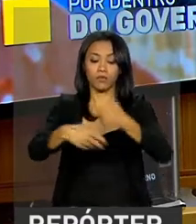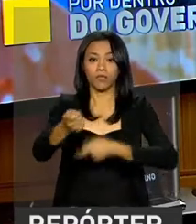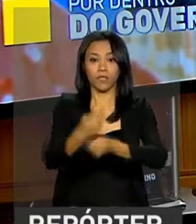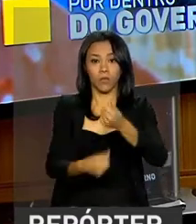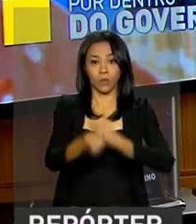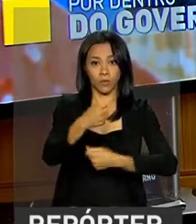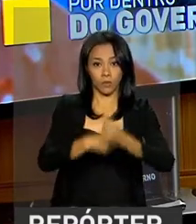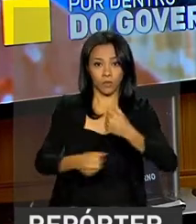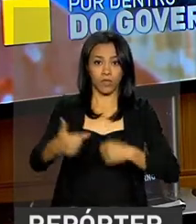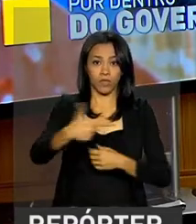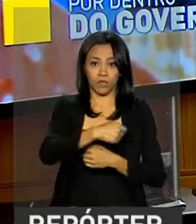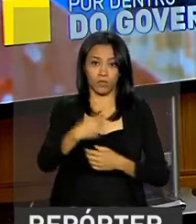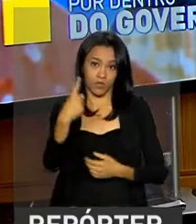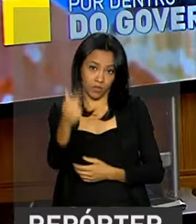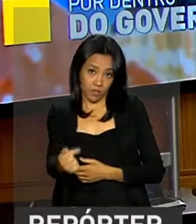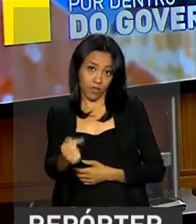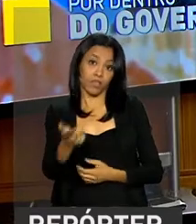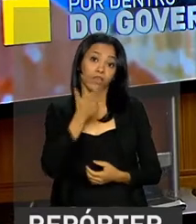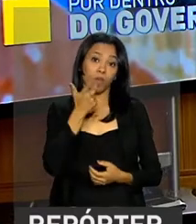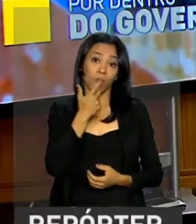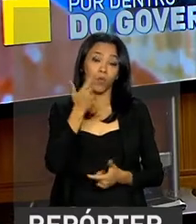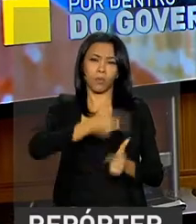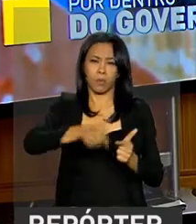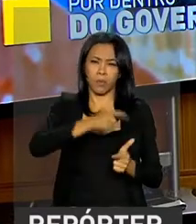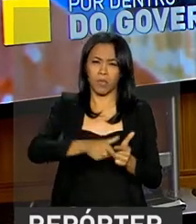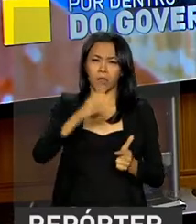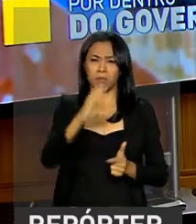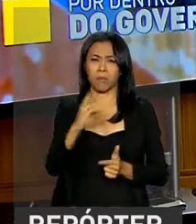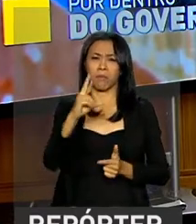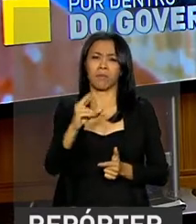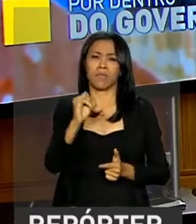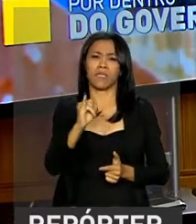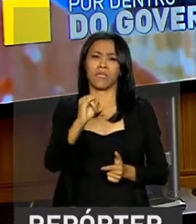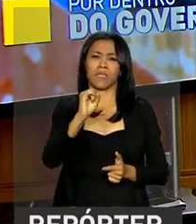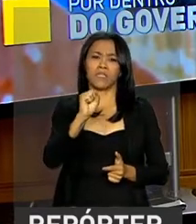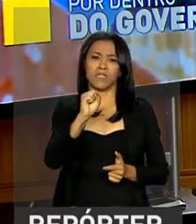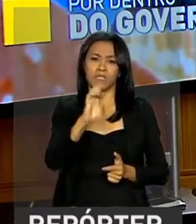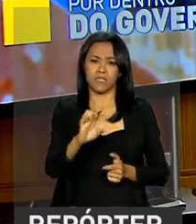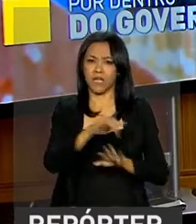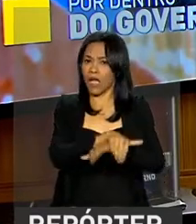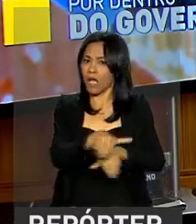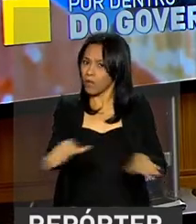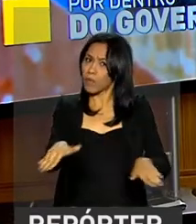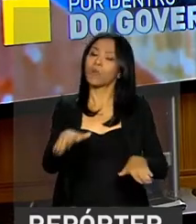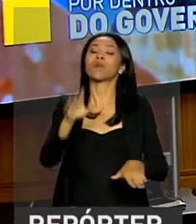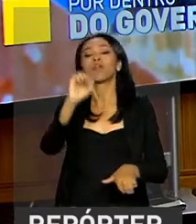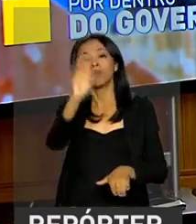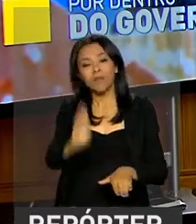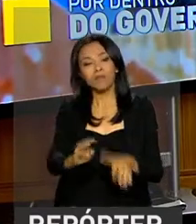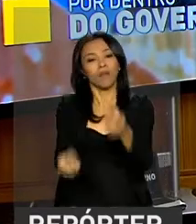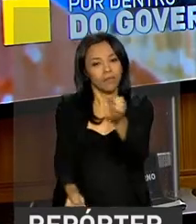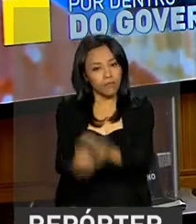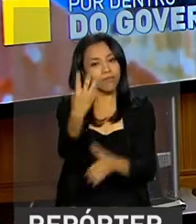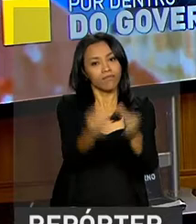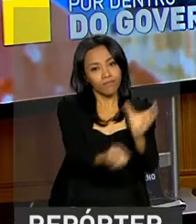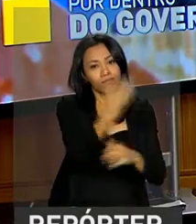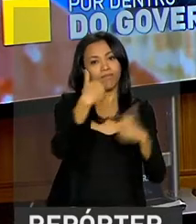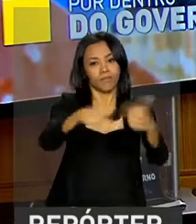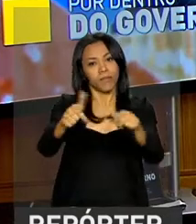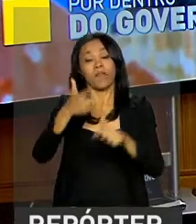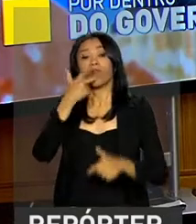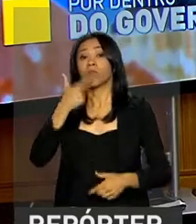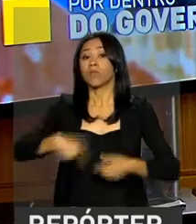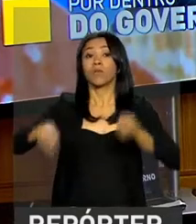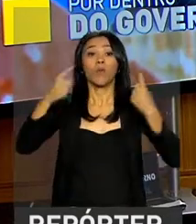2017 disse que a crise acabou e que o país está criando empregos ele falou também sobre a previdência